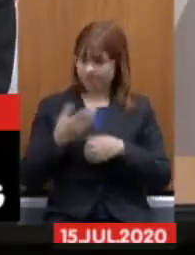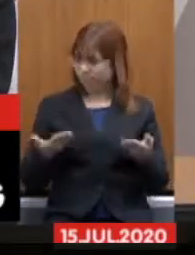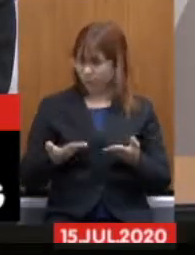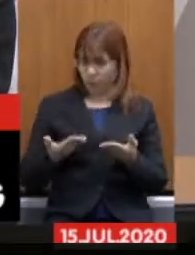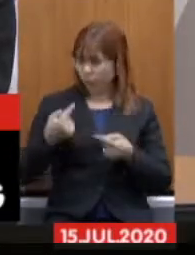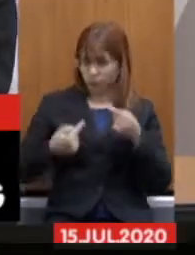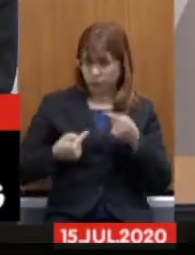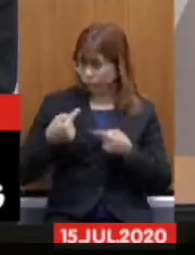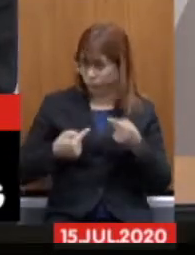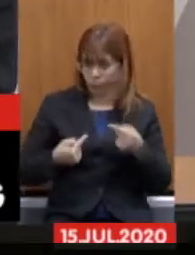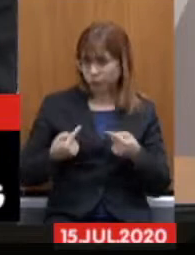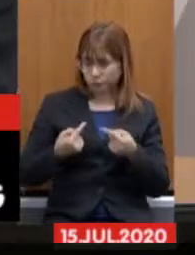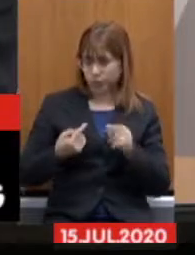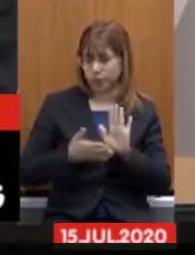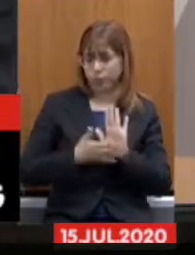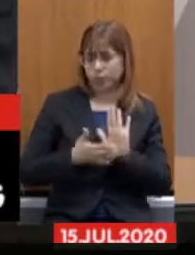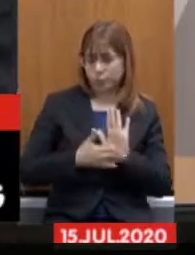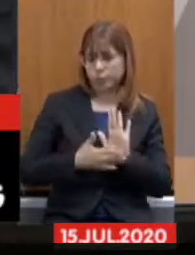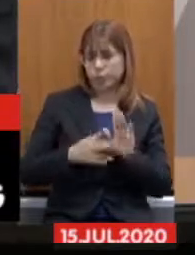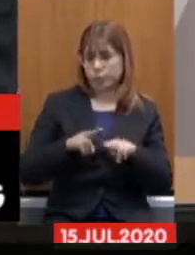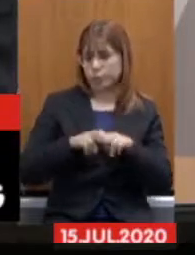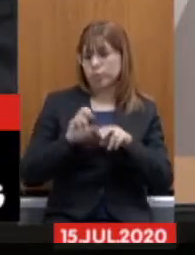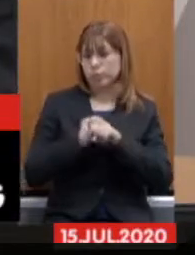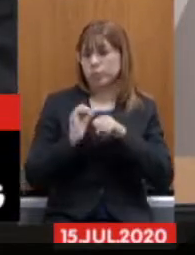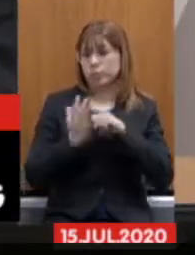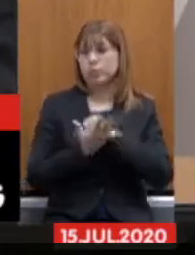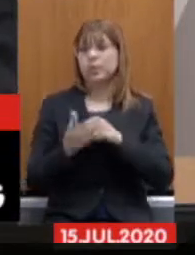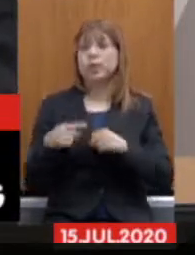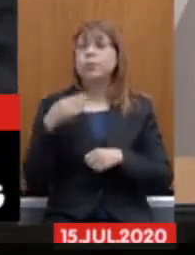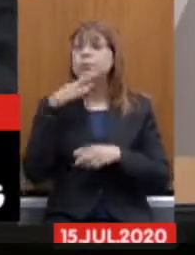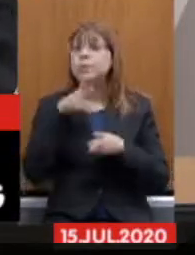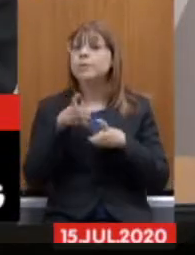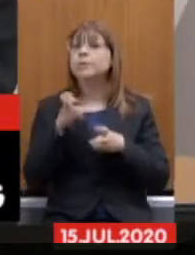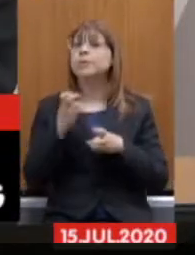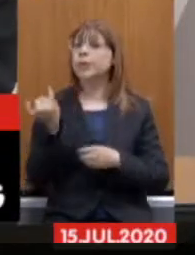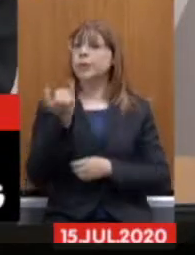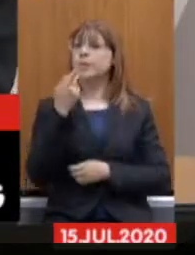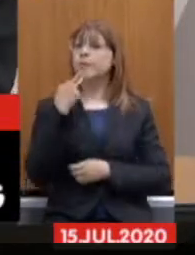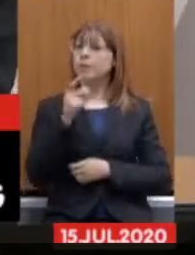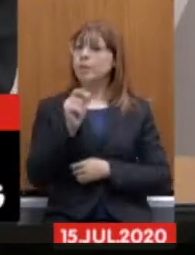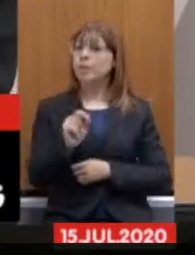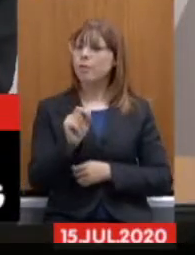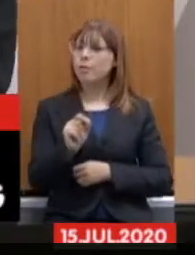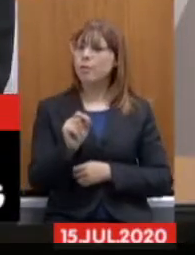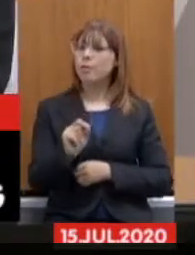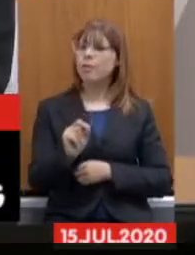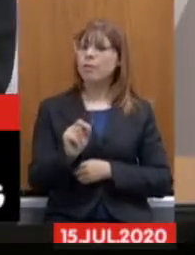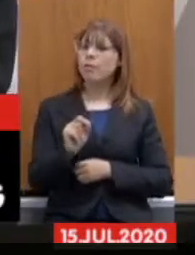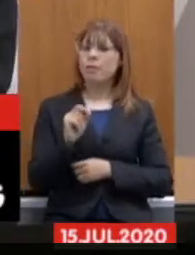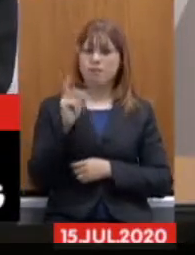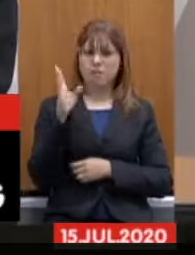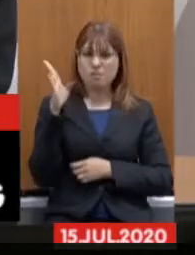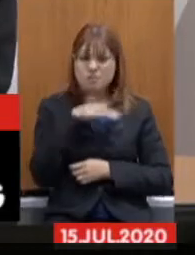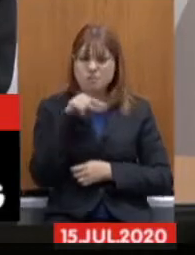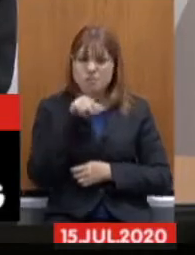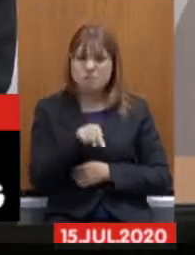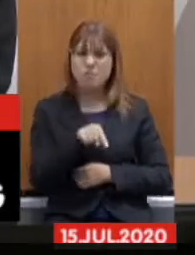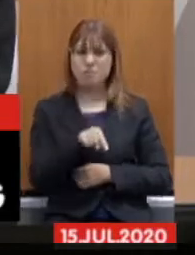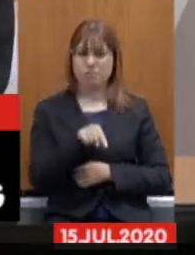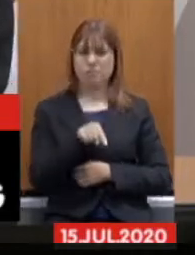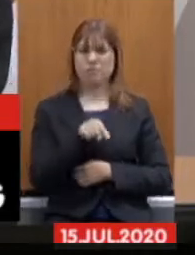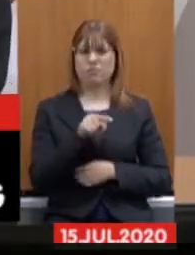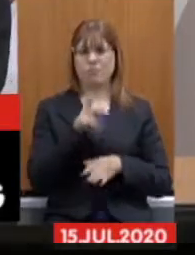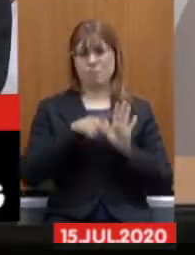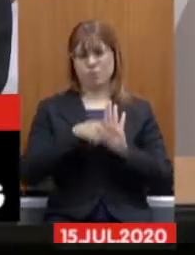desse projeto no meio da pandemia a gente entende que é importante falar um pouquinho sobre isso vai ter servir perversidade desse projeto